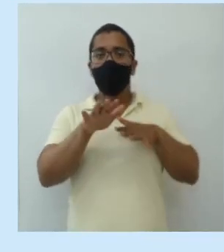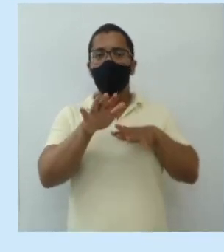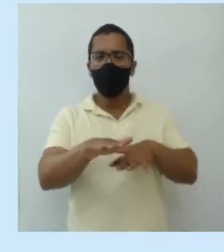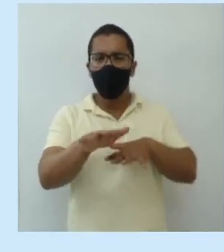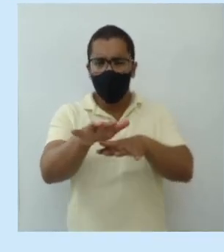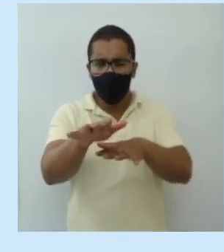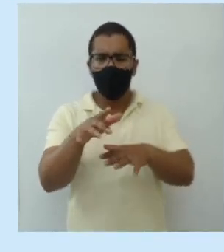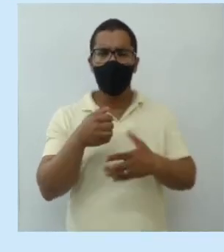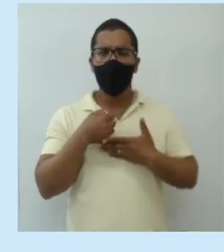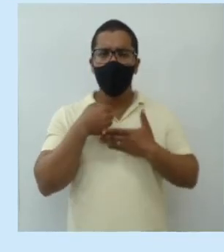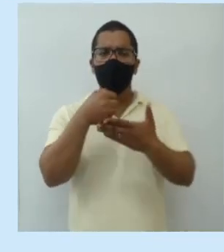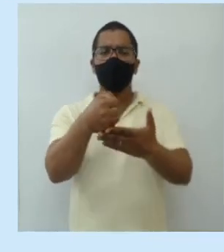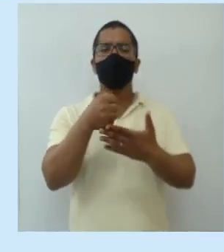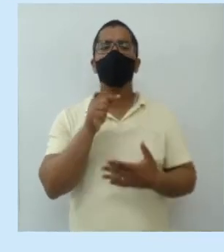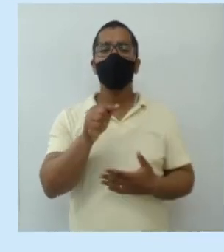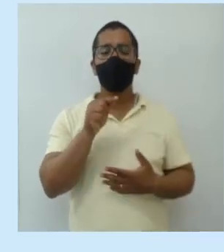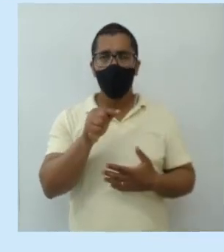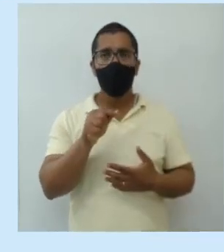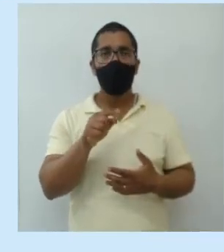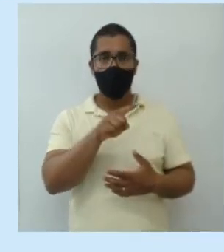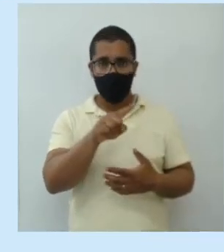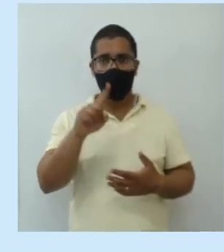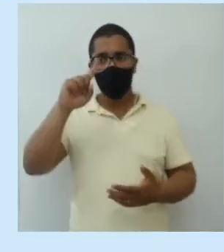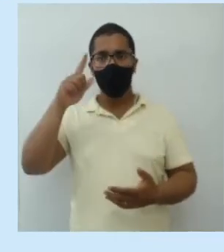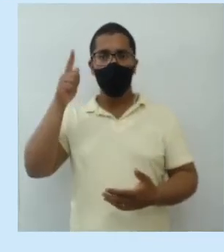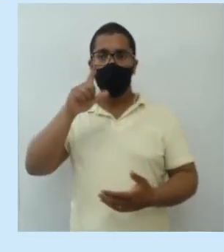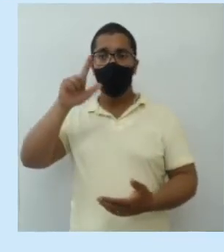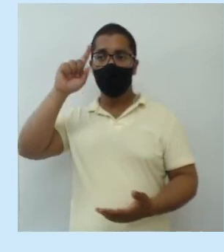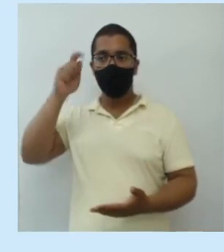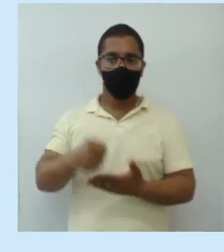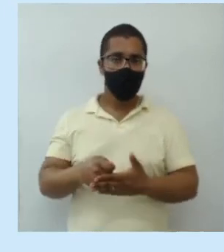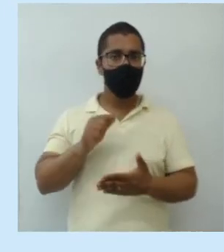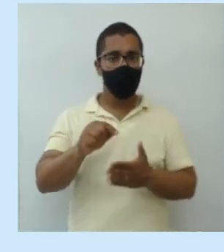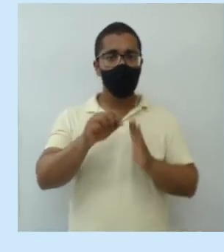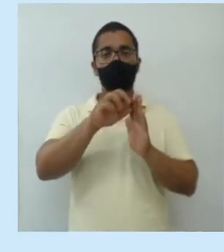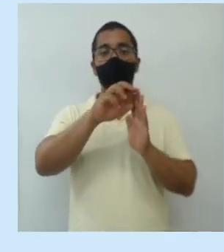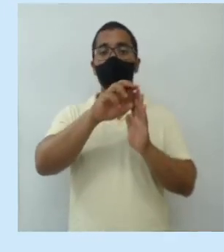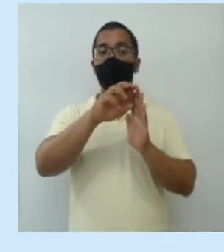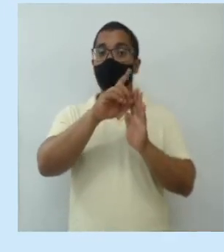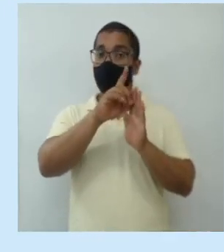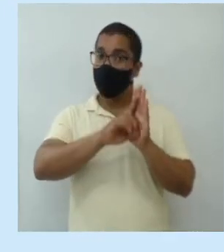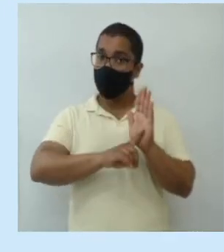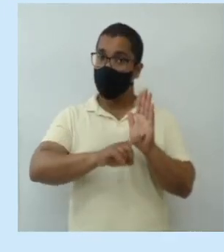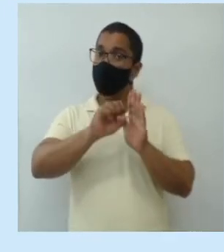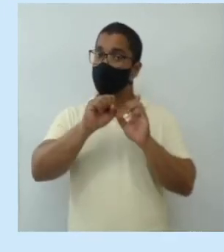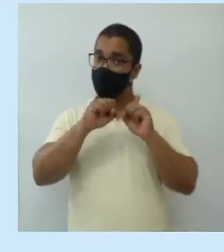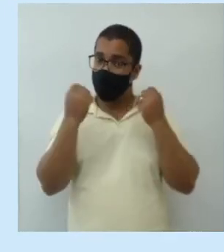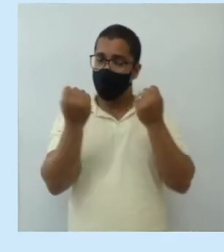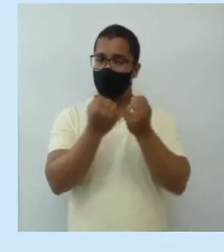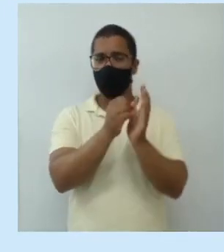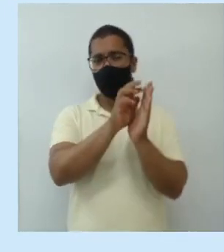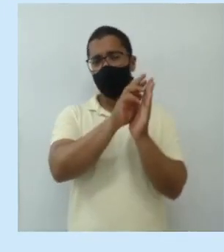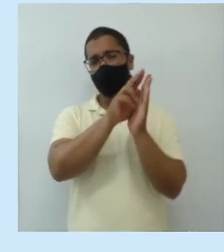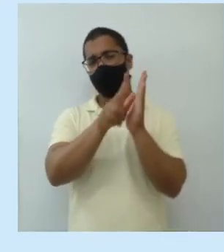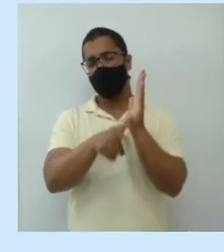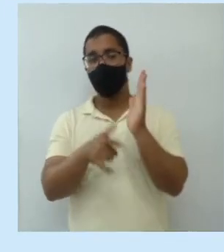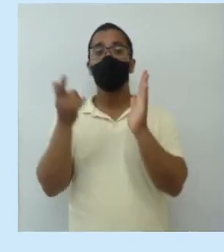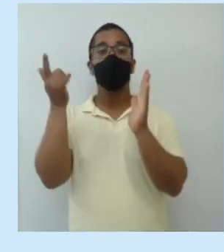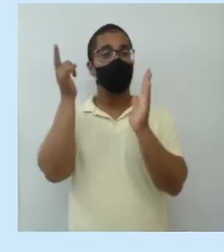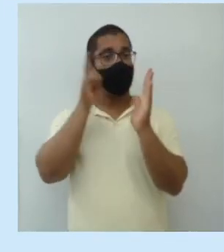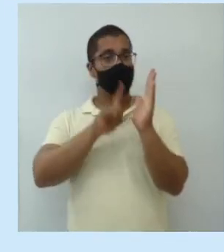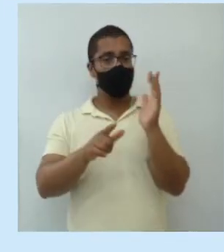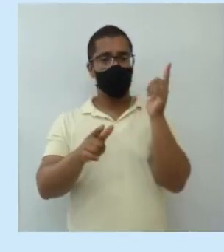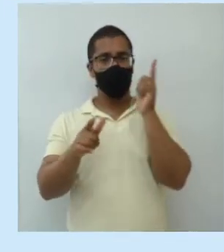vão contribuir decisivamente para a conquista de vários direitos sociais que foram inscritos, né, que vai ter